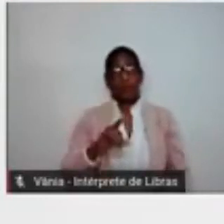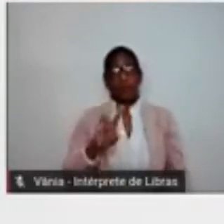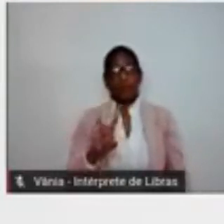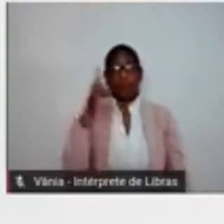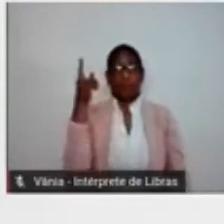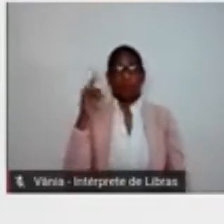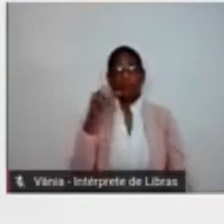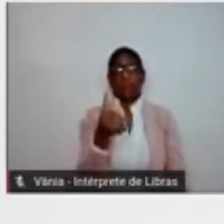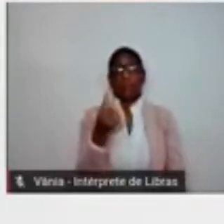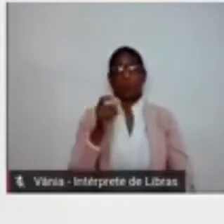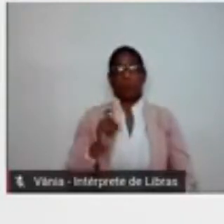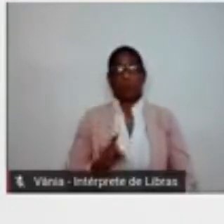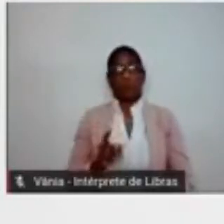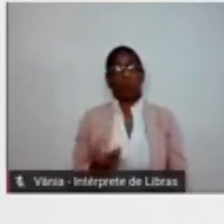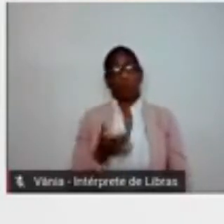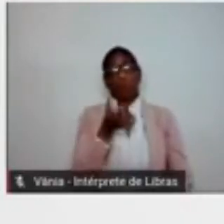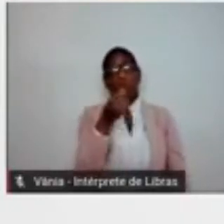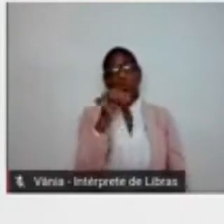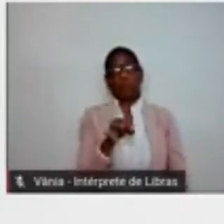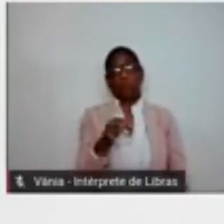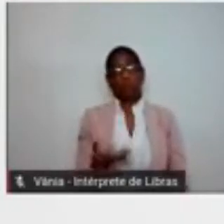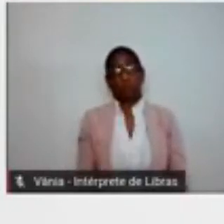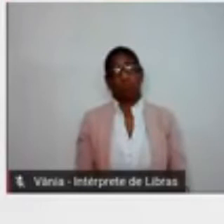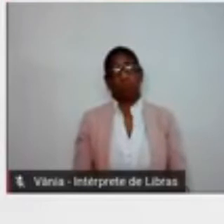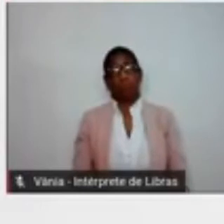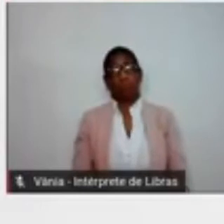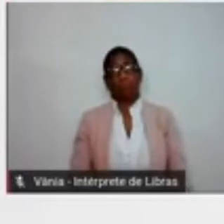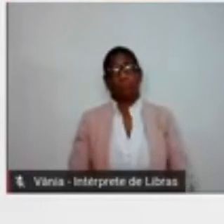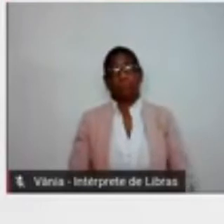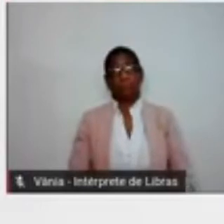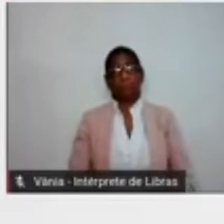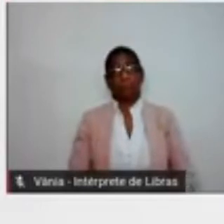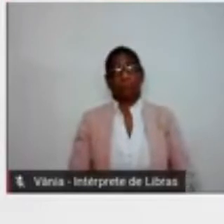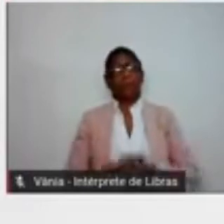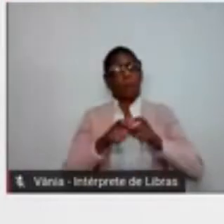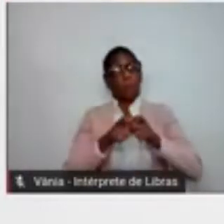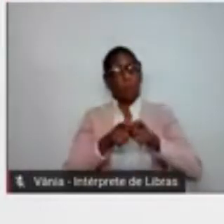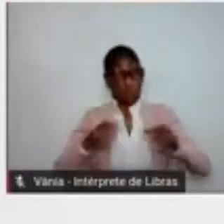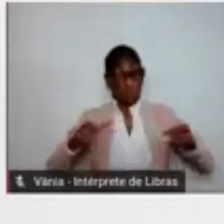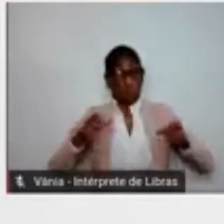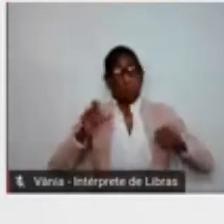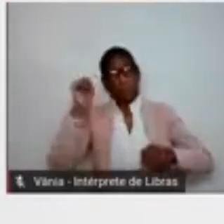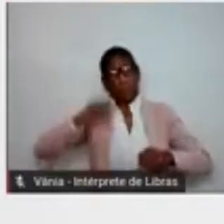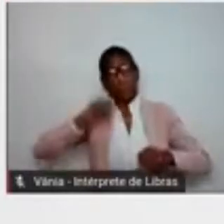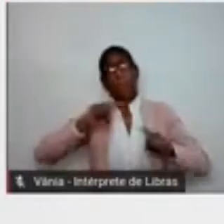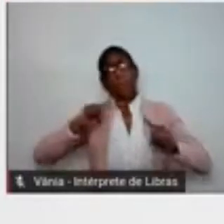quinzena, 6%. Ou seja, ainda, mas aumentando numa velocidade substancialmente menor, que